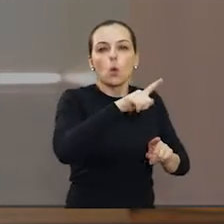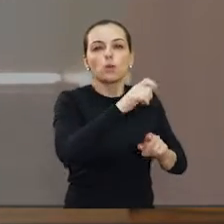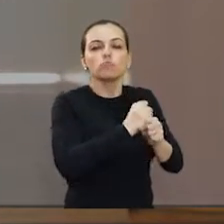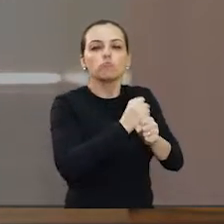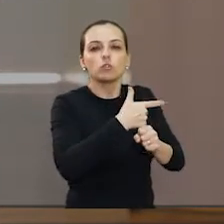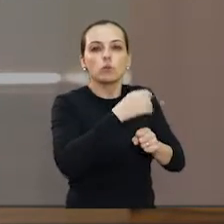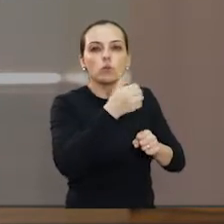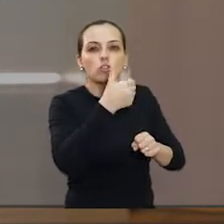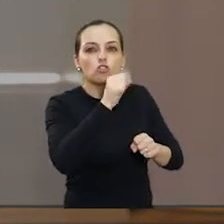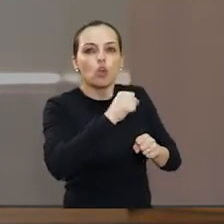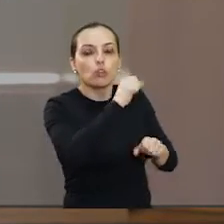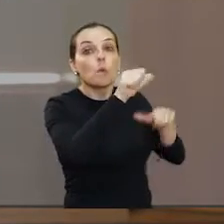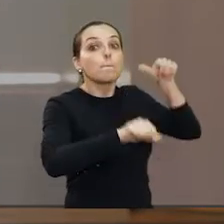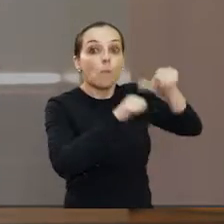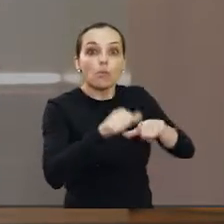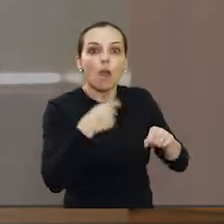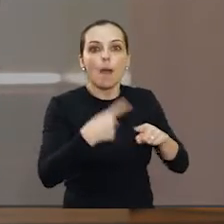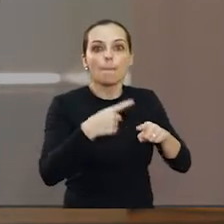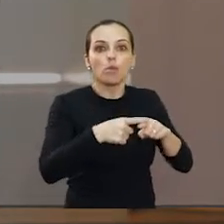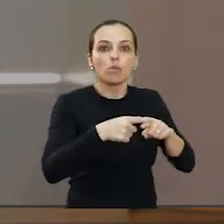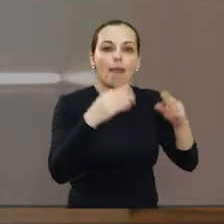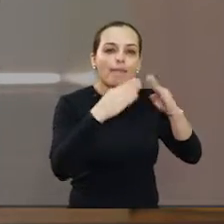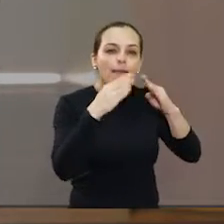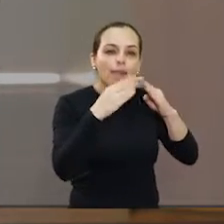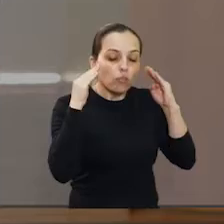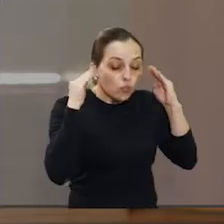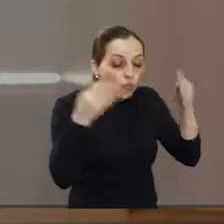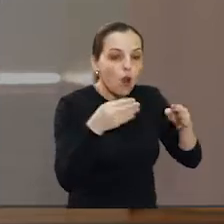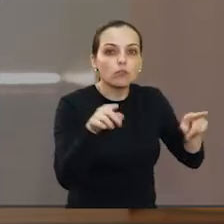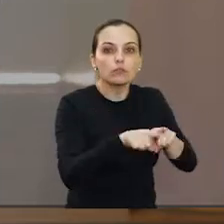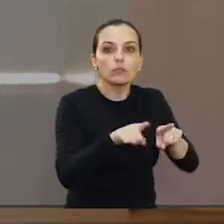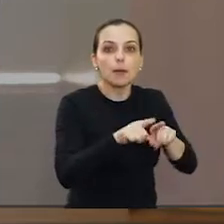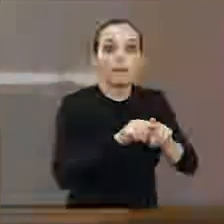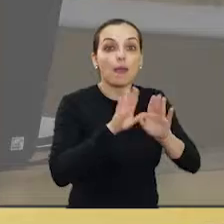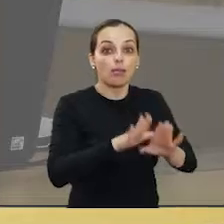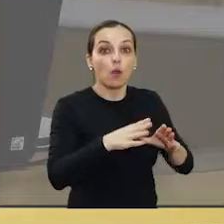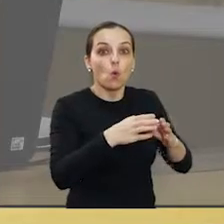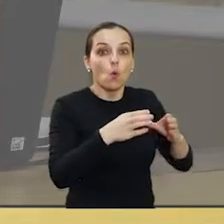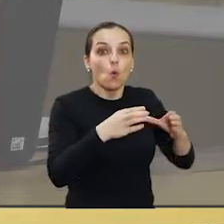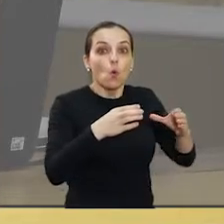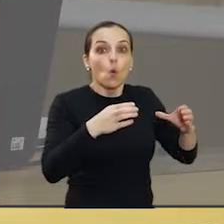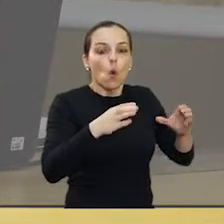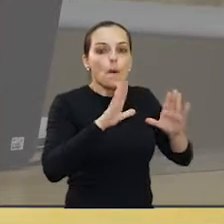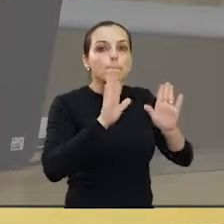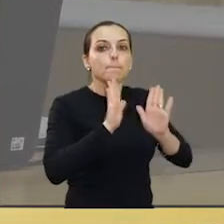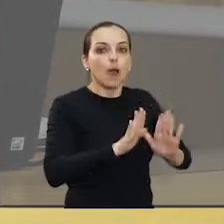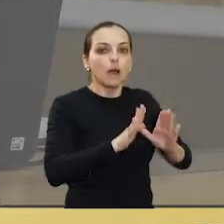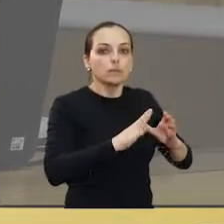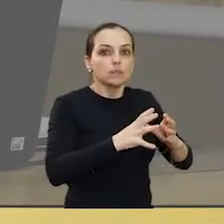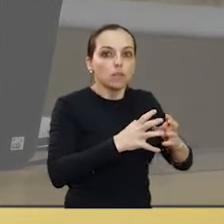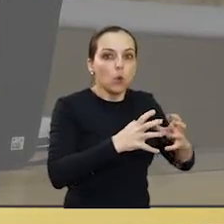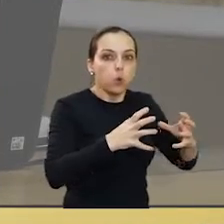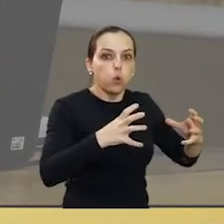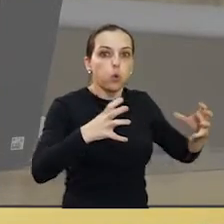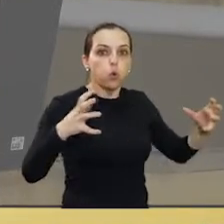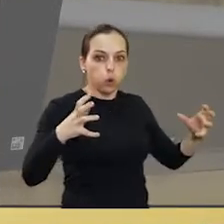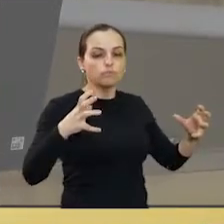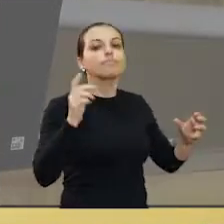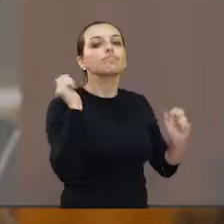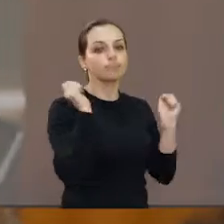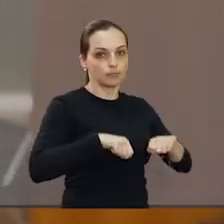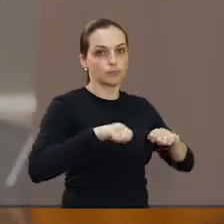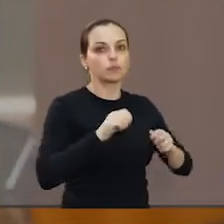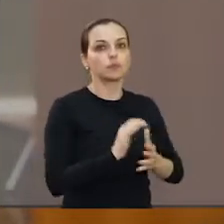teve um aumento considerável, mas ainda acredito que há muito espaço para crescer. E como anda a poluição plástica no nosso